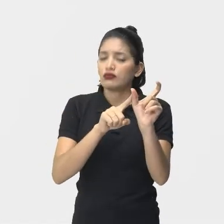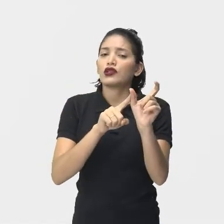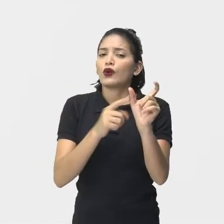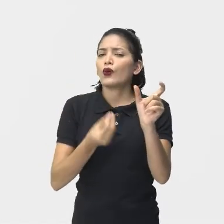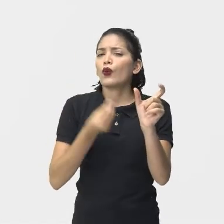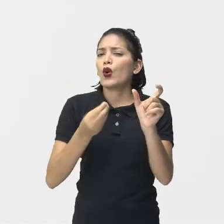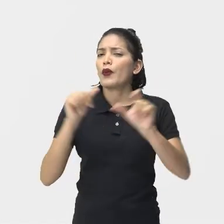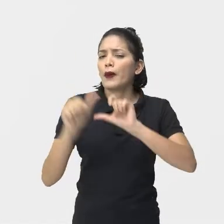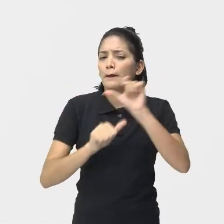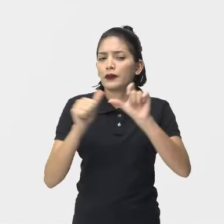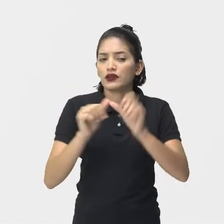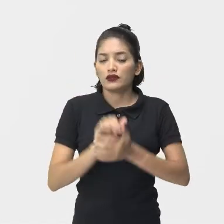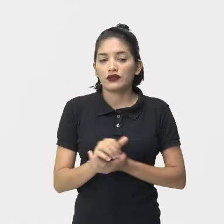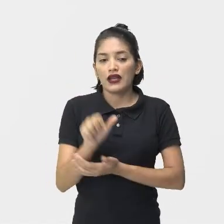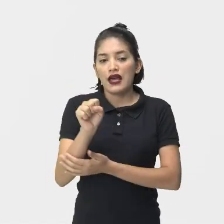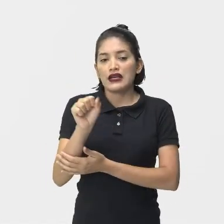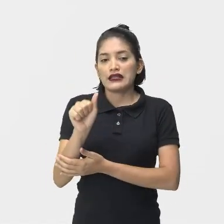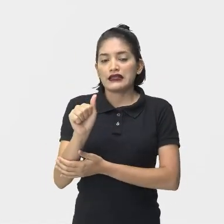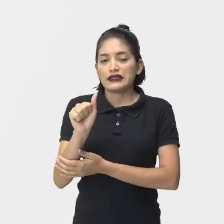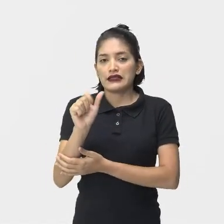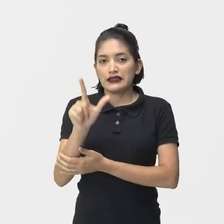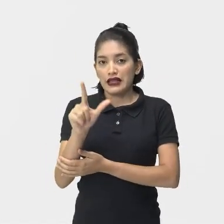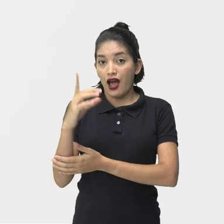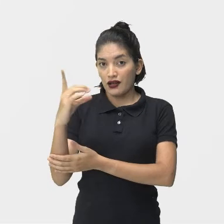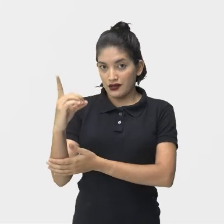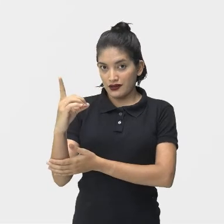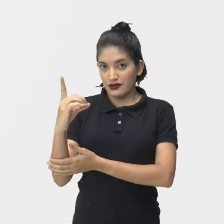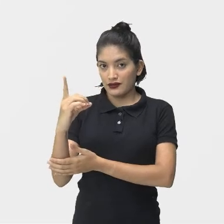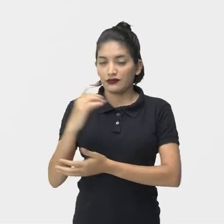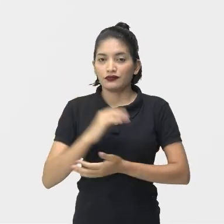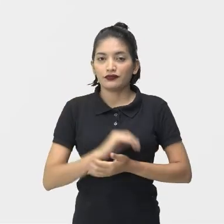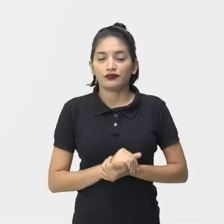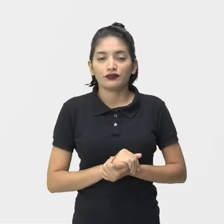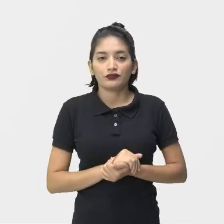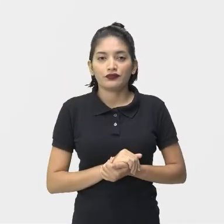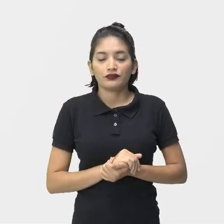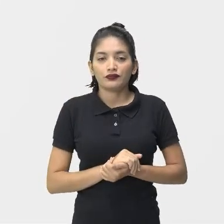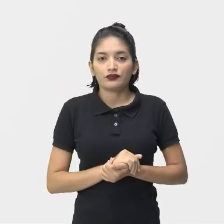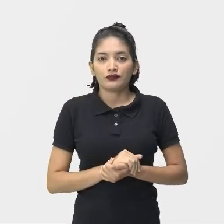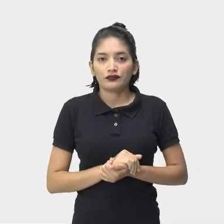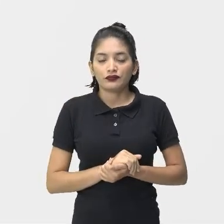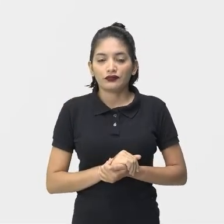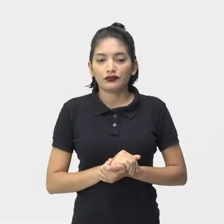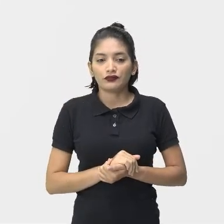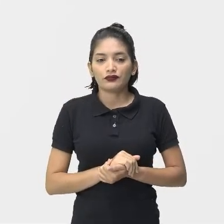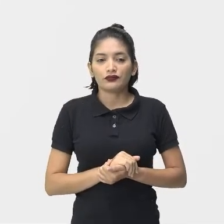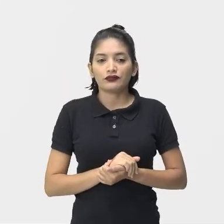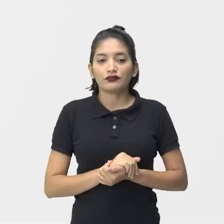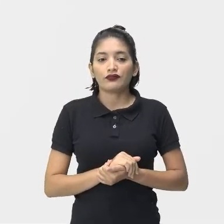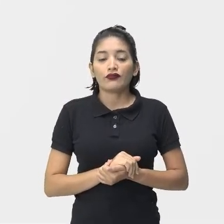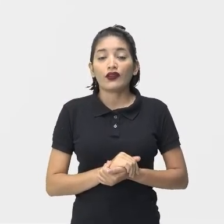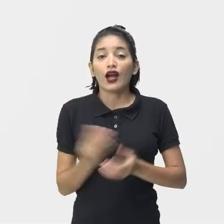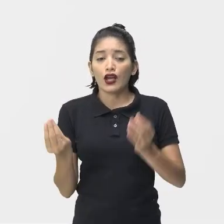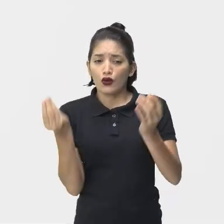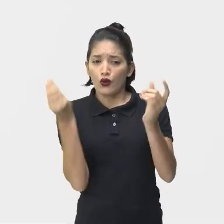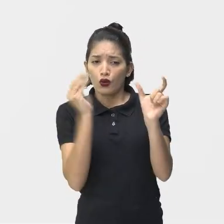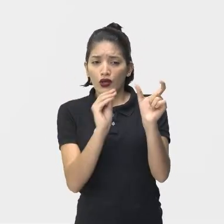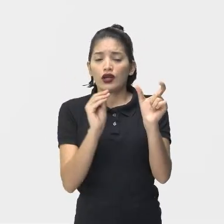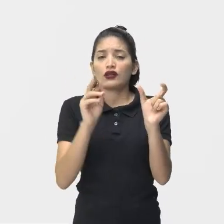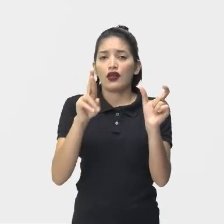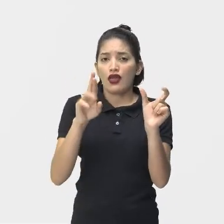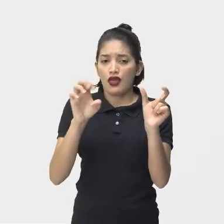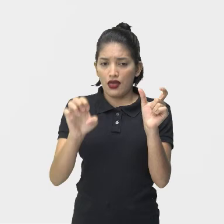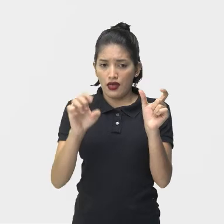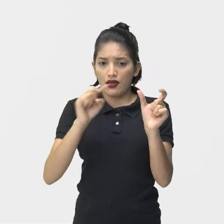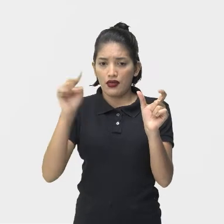fica como sal, não é isso? Então fica como saldré